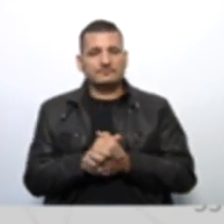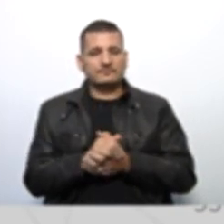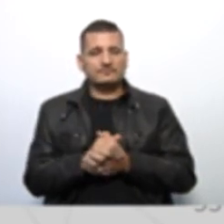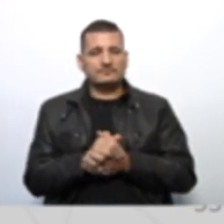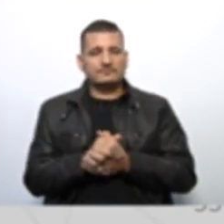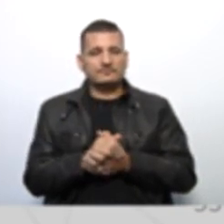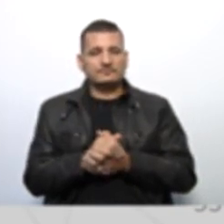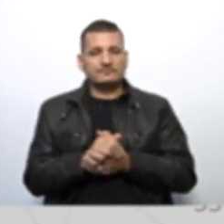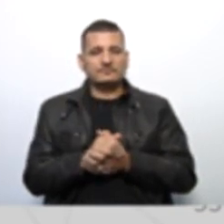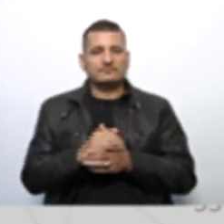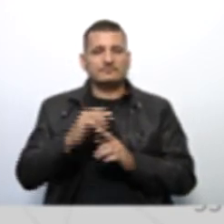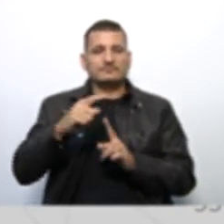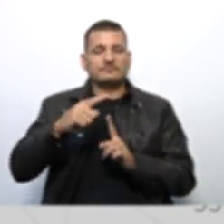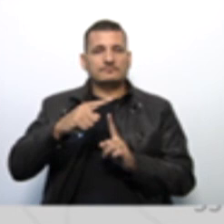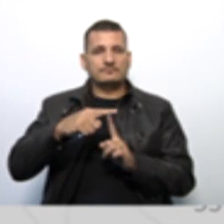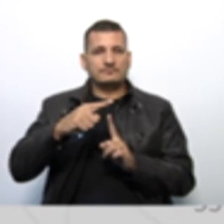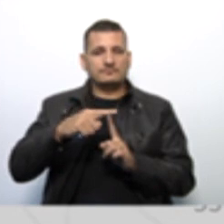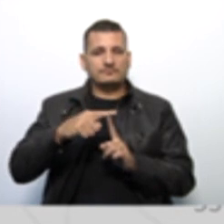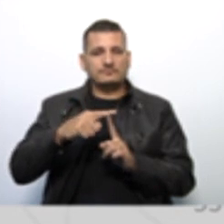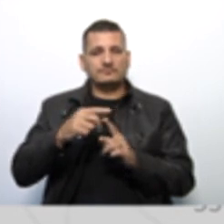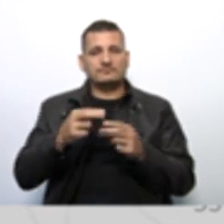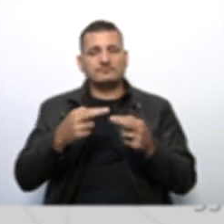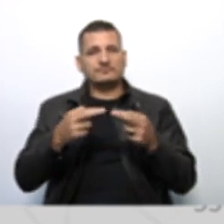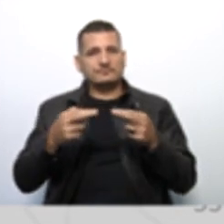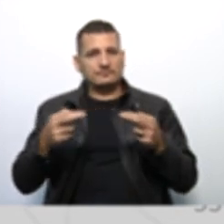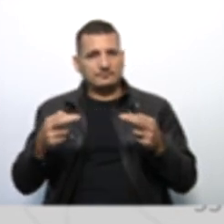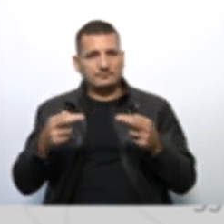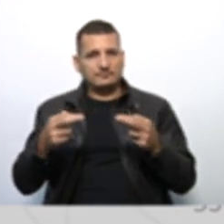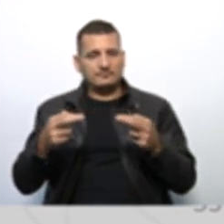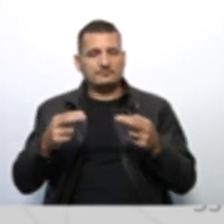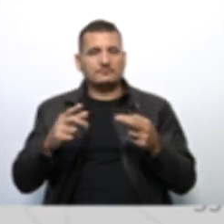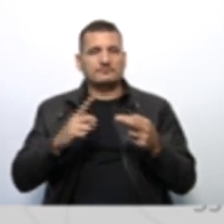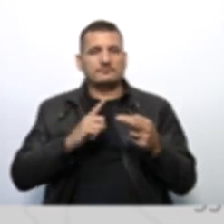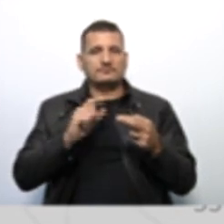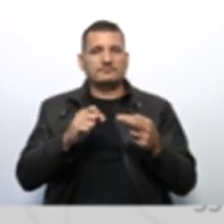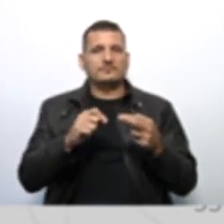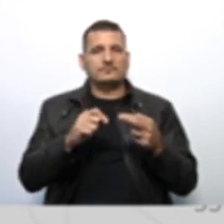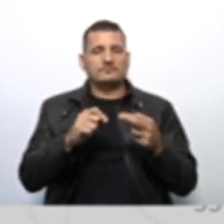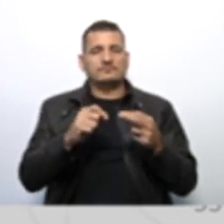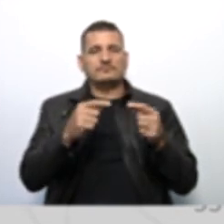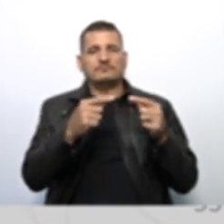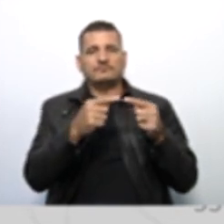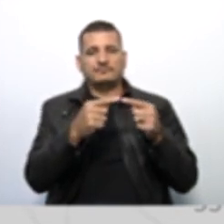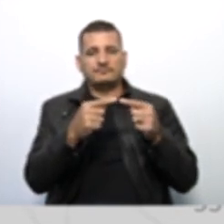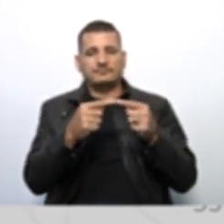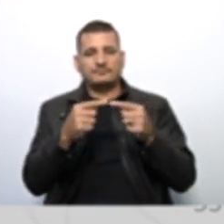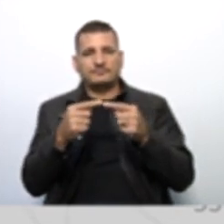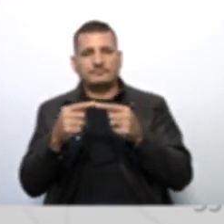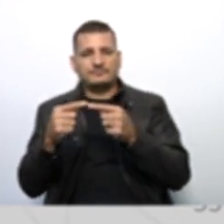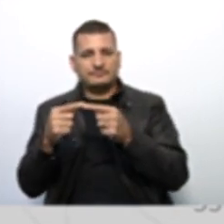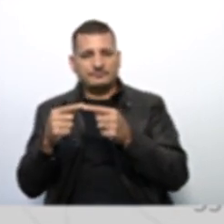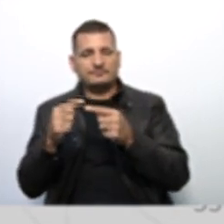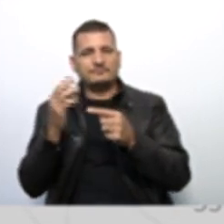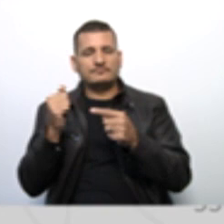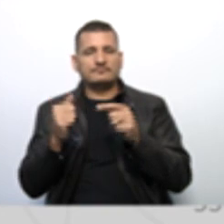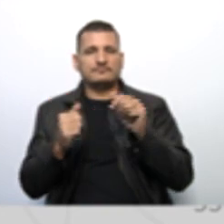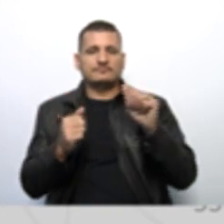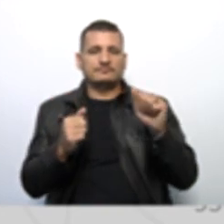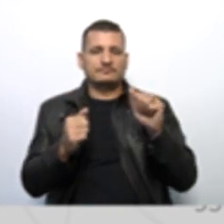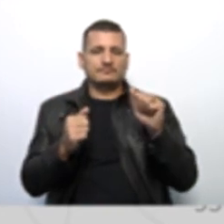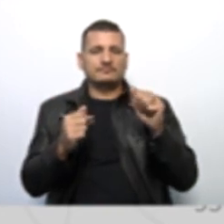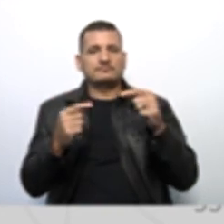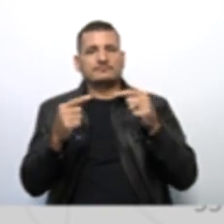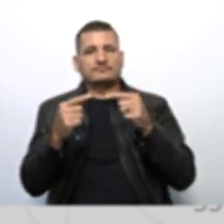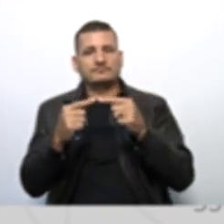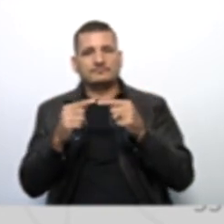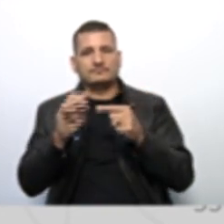vez. É uma topologia de rede em que uma estação está ligada a outra. Então, nós sabemos que A está ligada